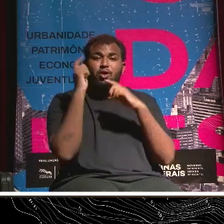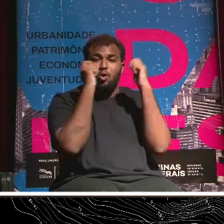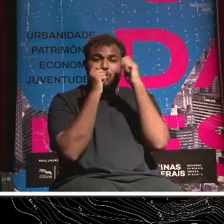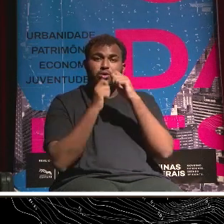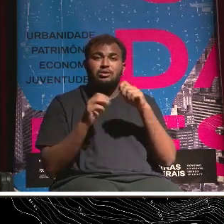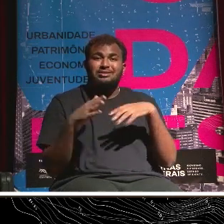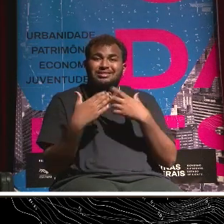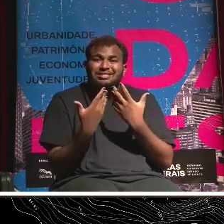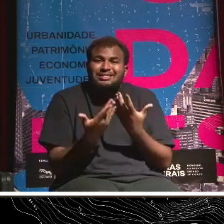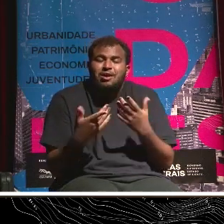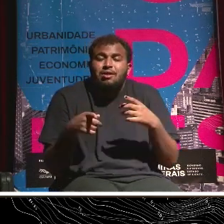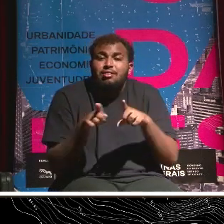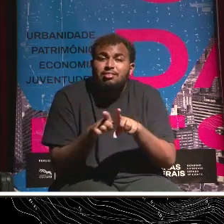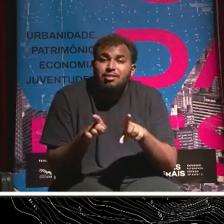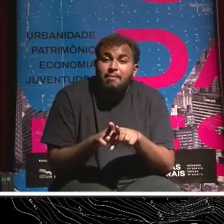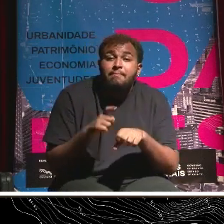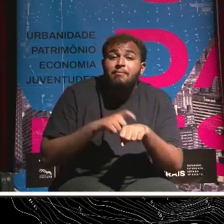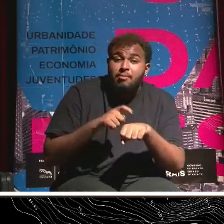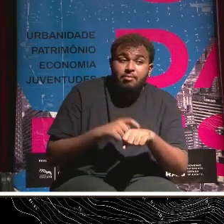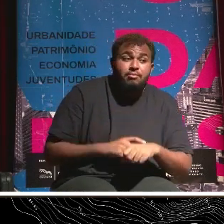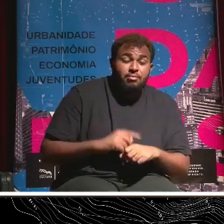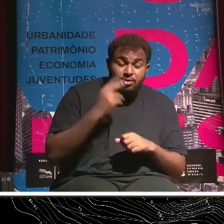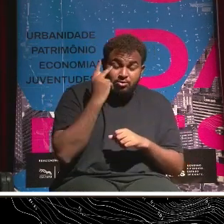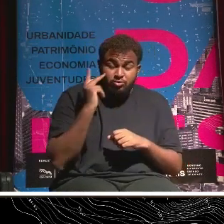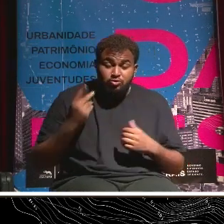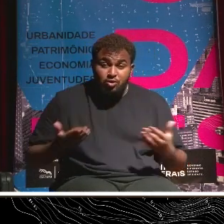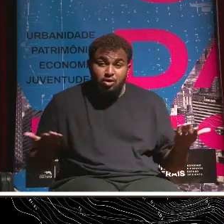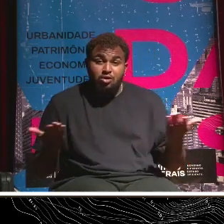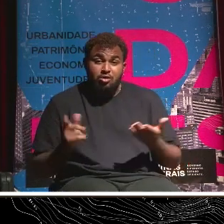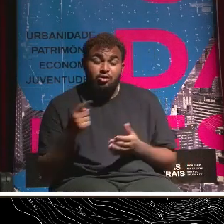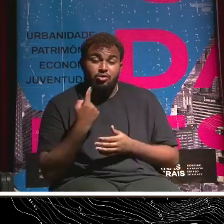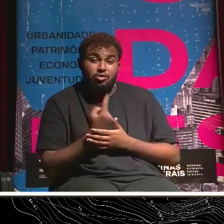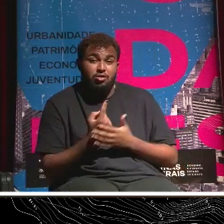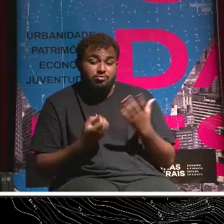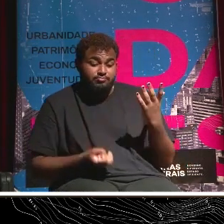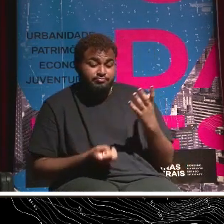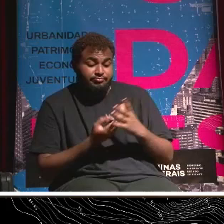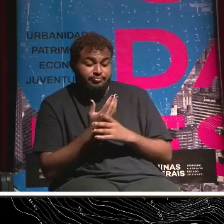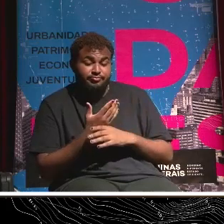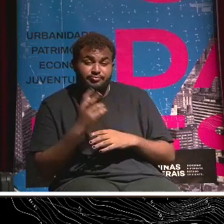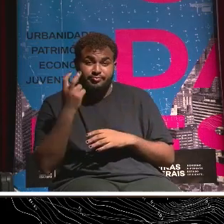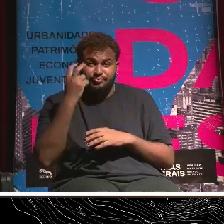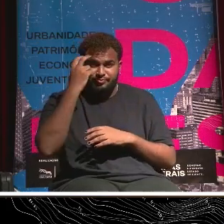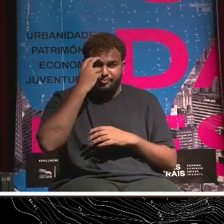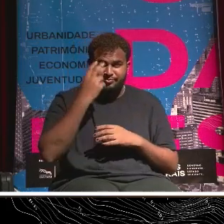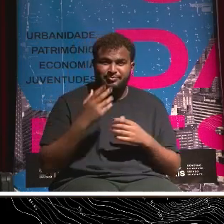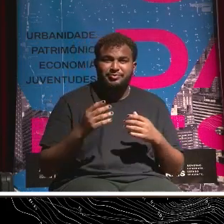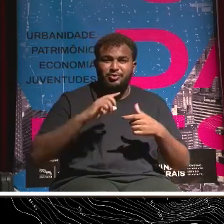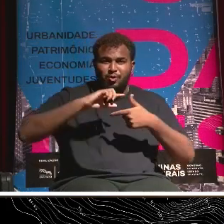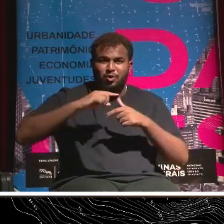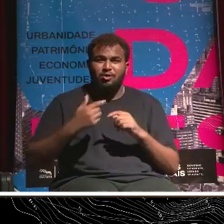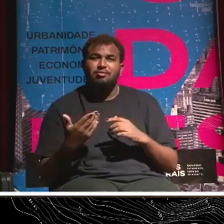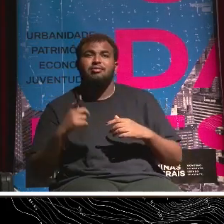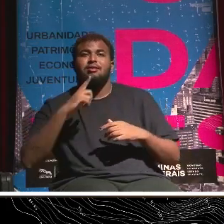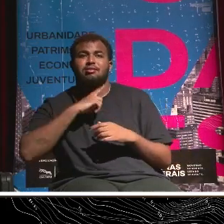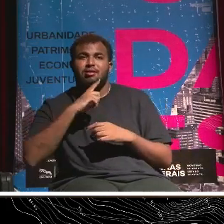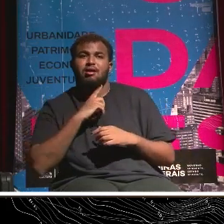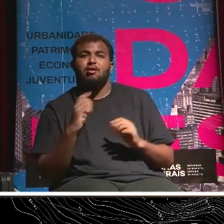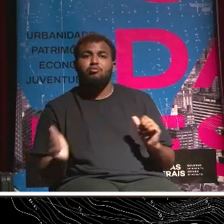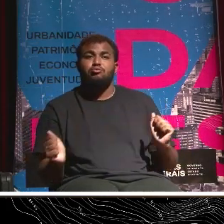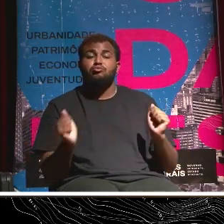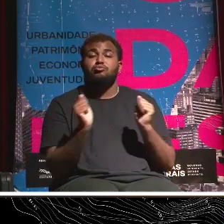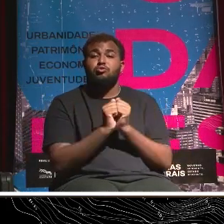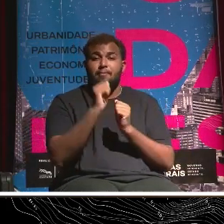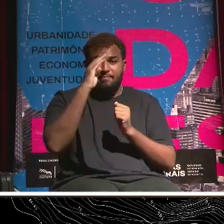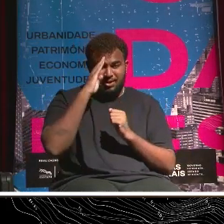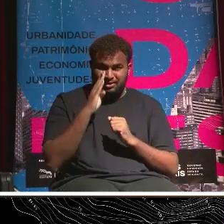desse tempo histórico, onde a produção cultural contemporânea está estabelecida na sua